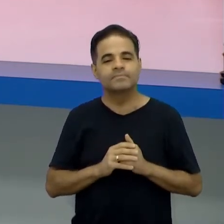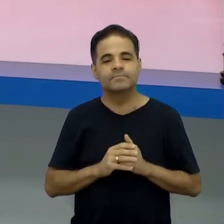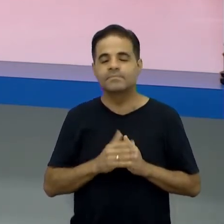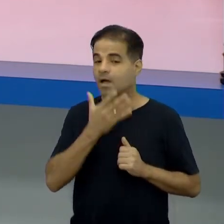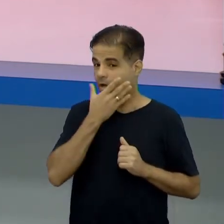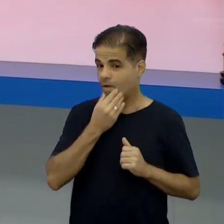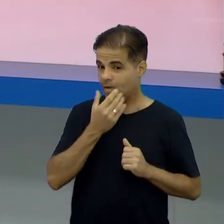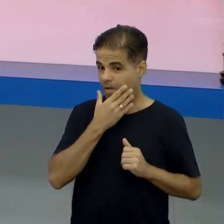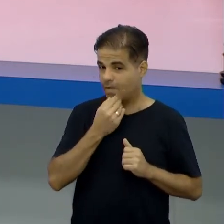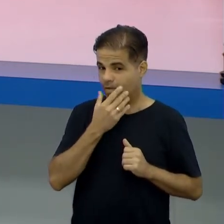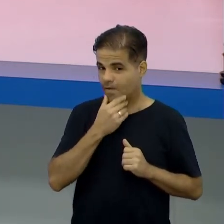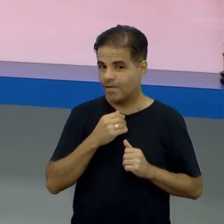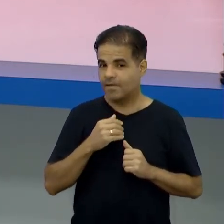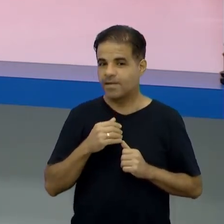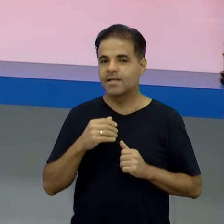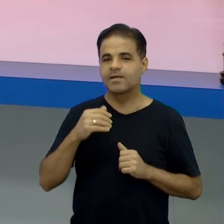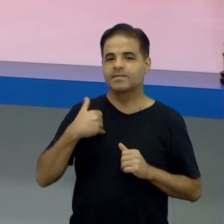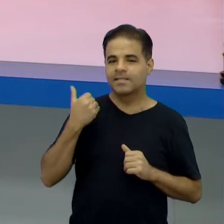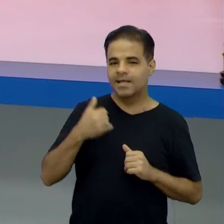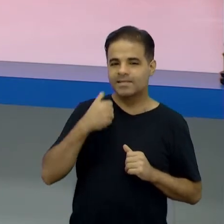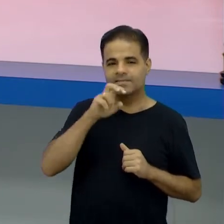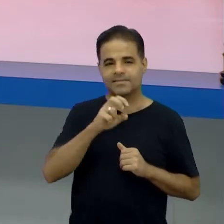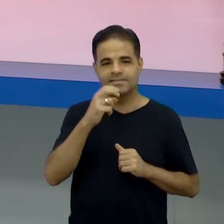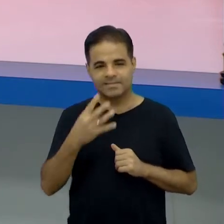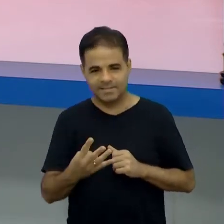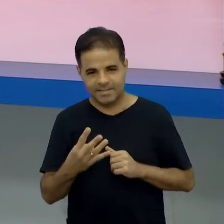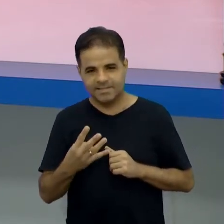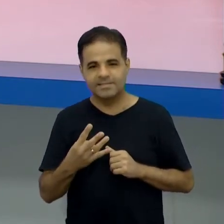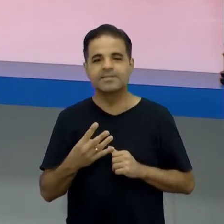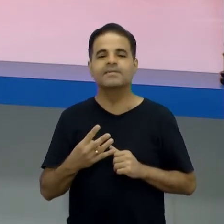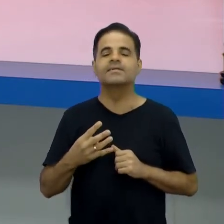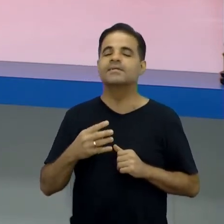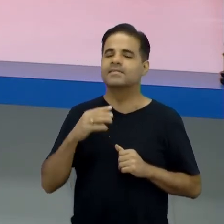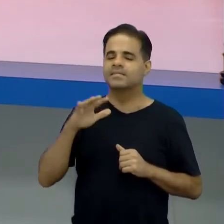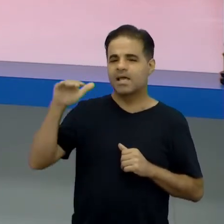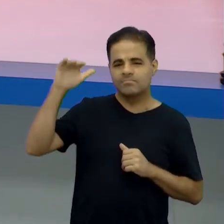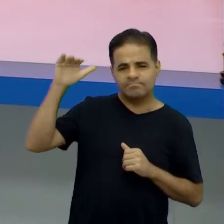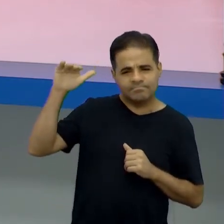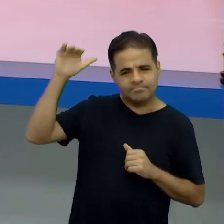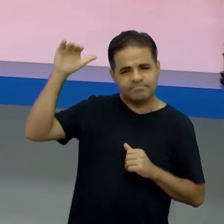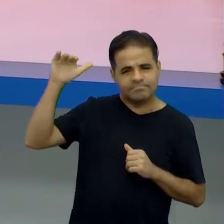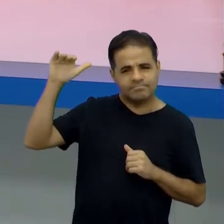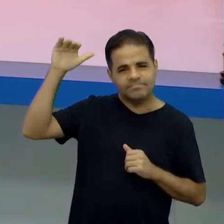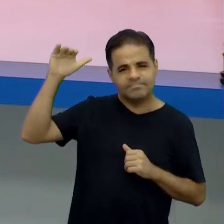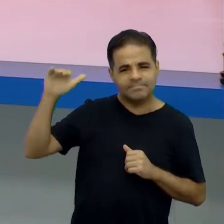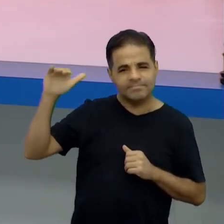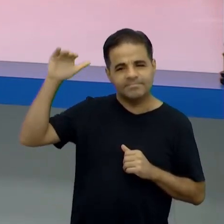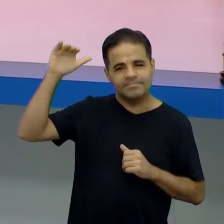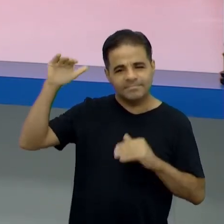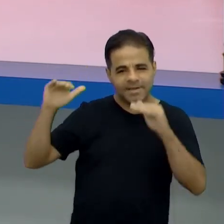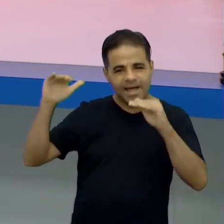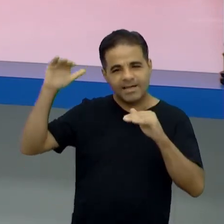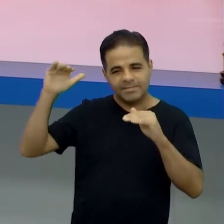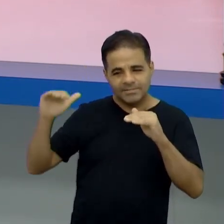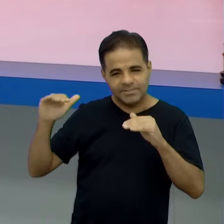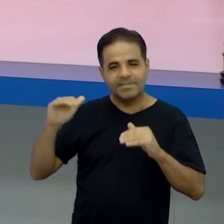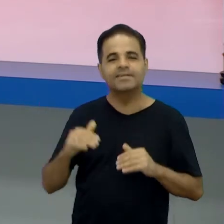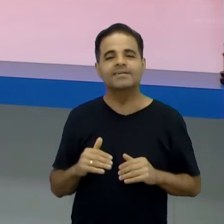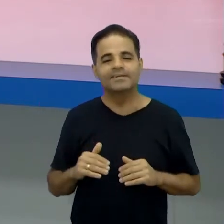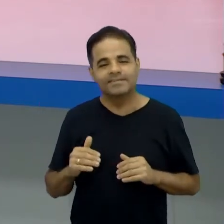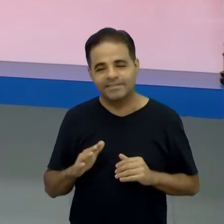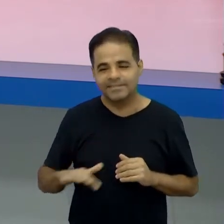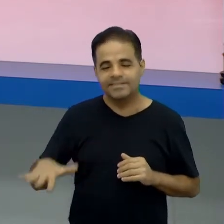um homem já maduro, 54 anos de idade, tenho uma estatura de mediana para baixo,